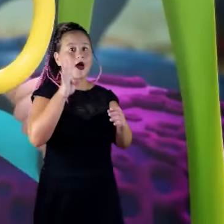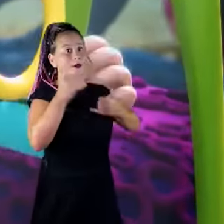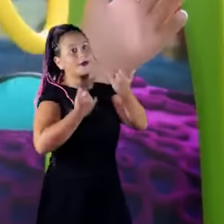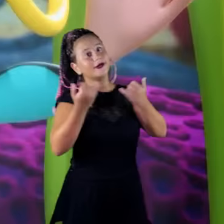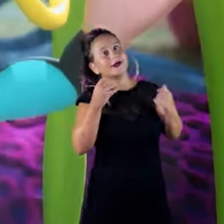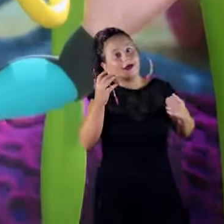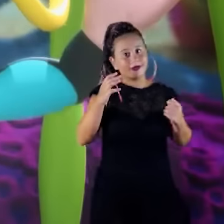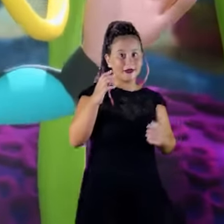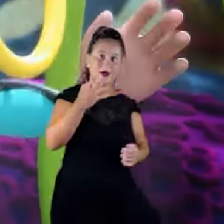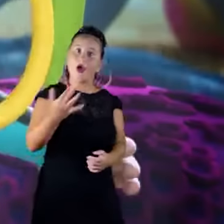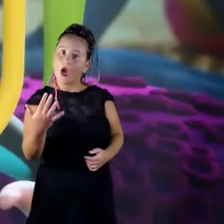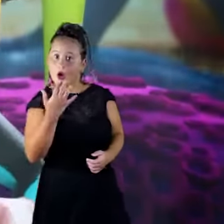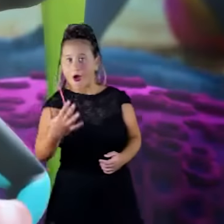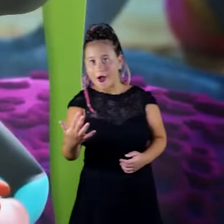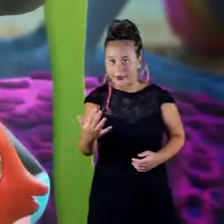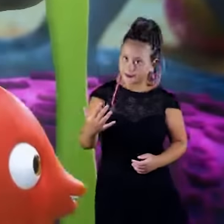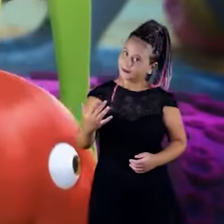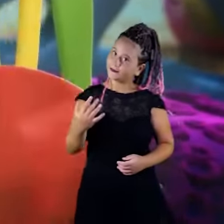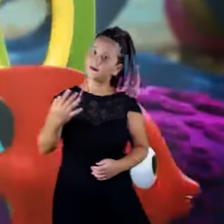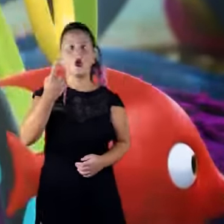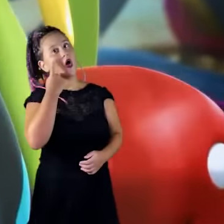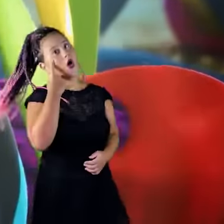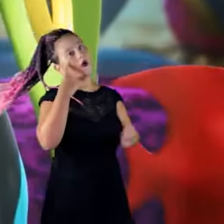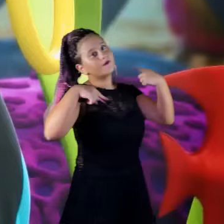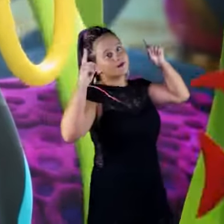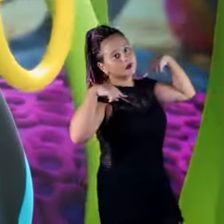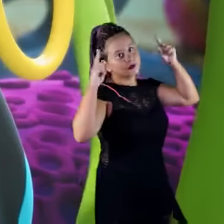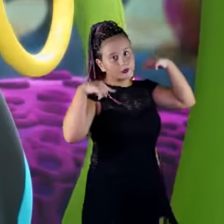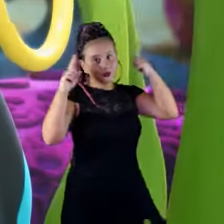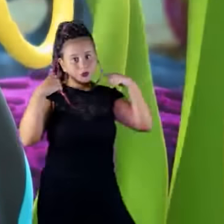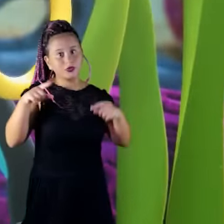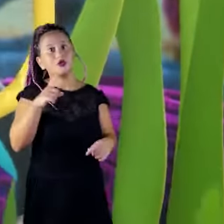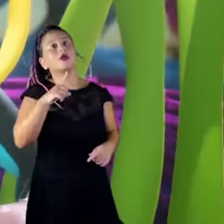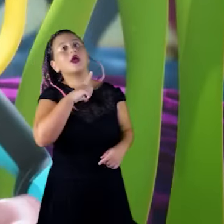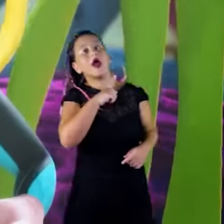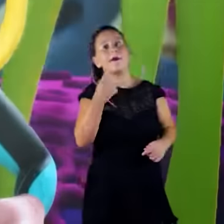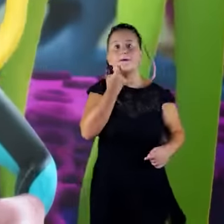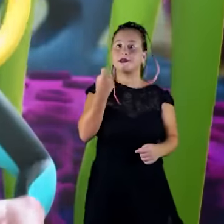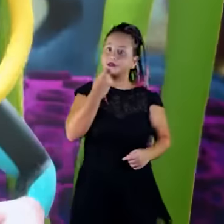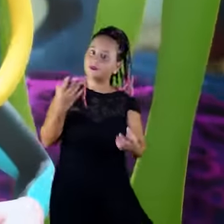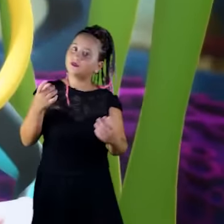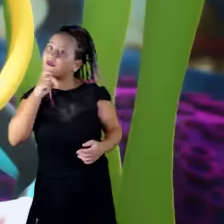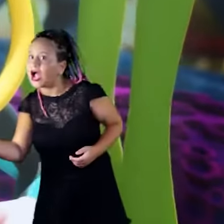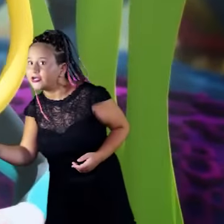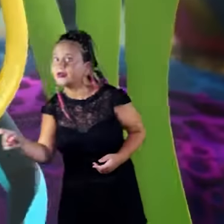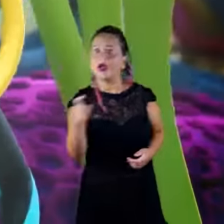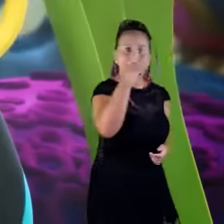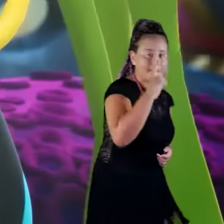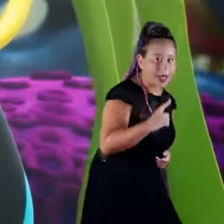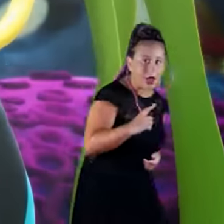de peixinhos coloridos. Olha, olha, ovelhinha! Tem peixinho verde, amarelo,